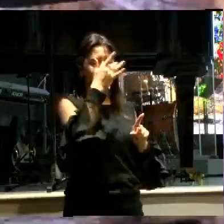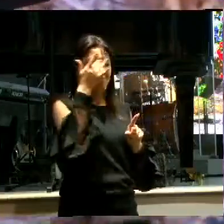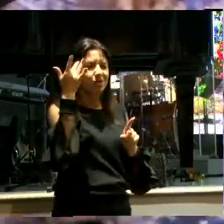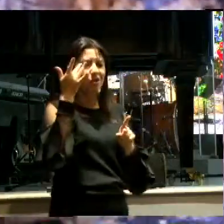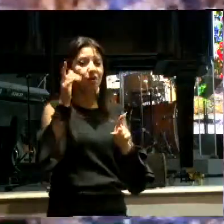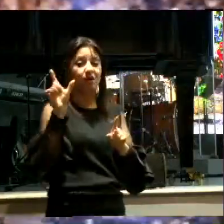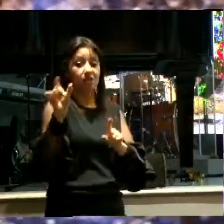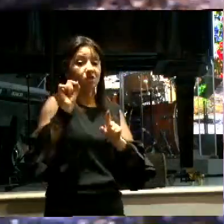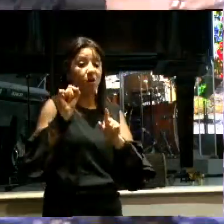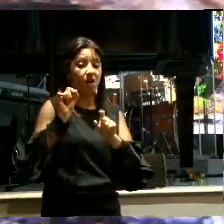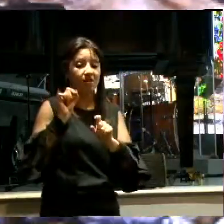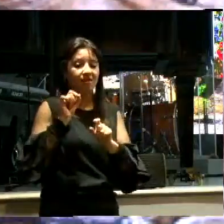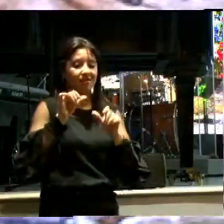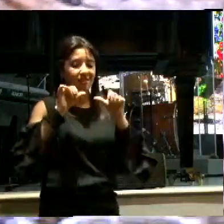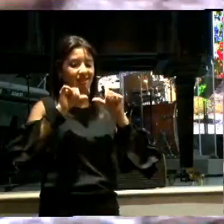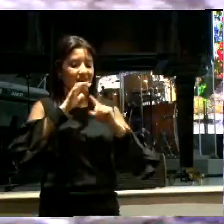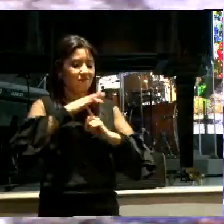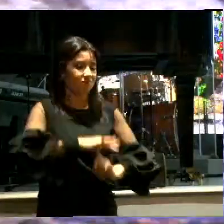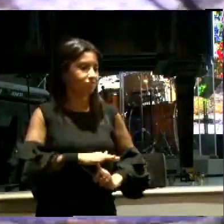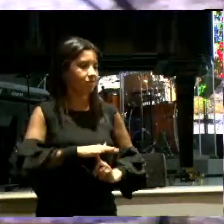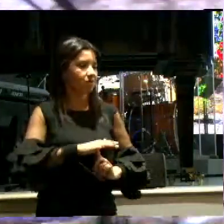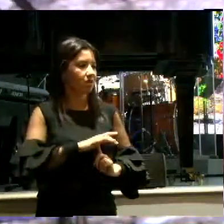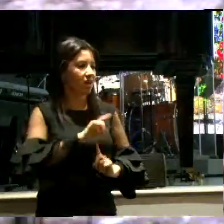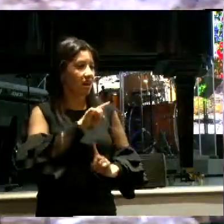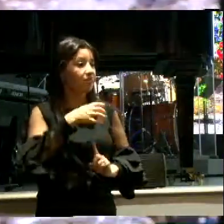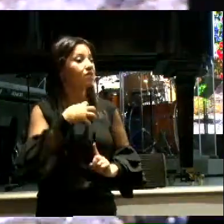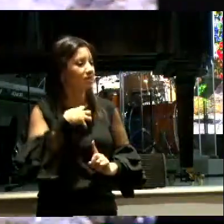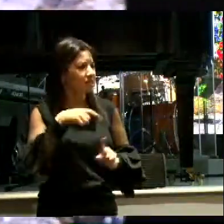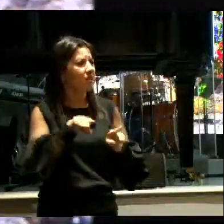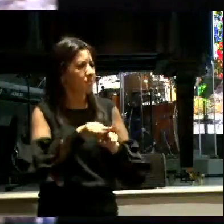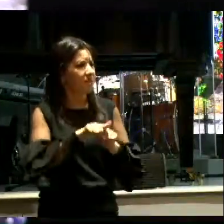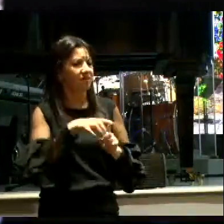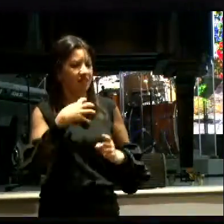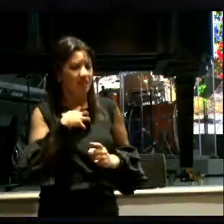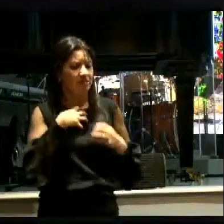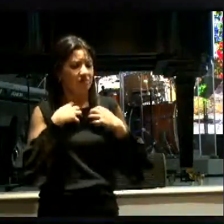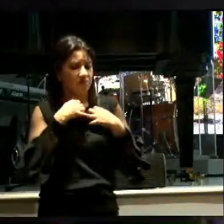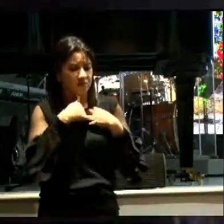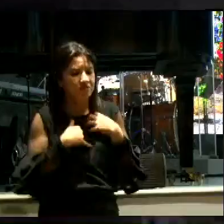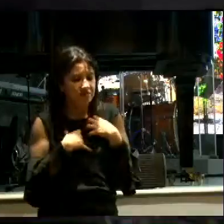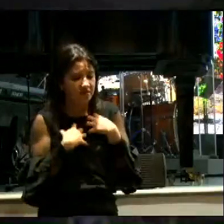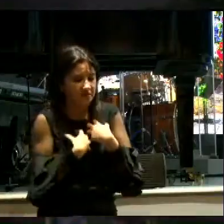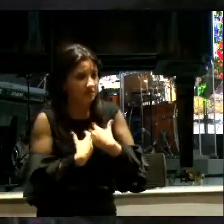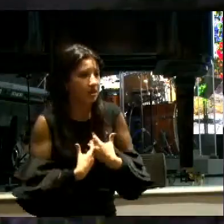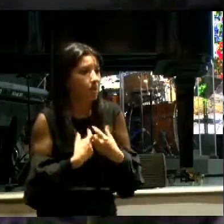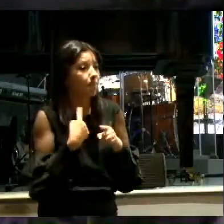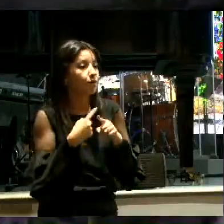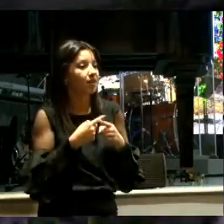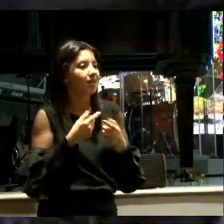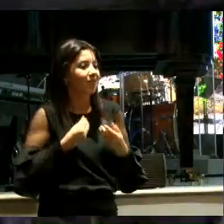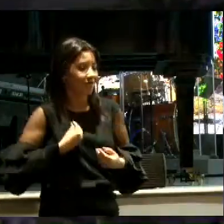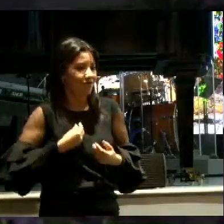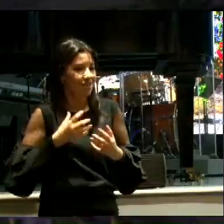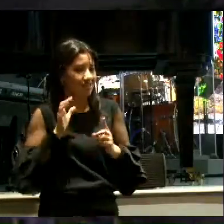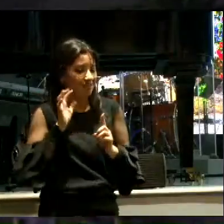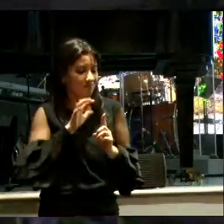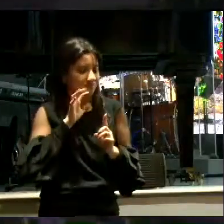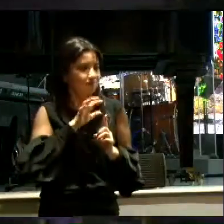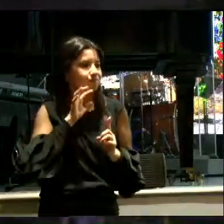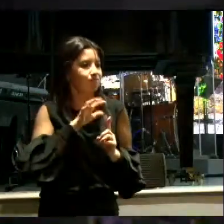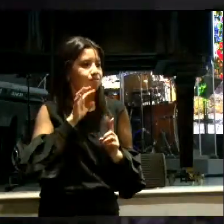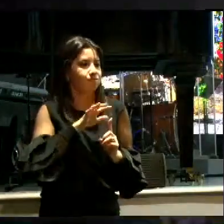pessoas otimistas, o que que acontece? Você passa a ficar otimista, porque você começa a conviver com a pessoa e aquilo